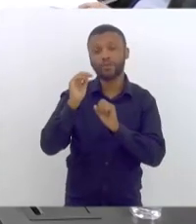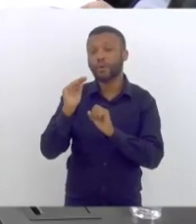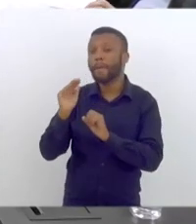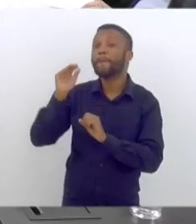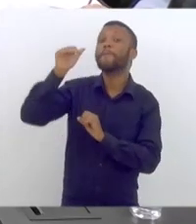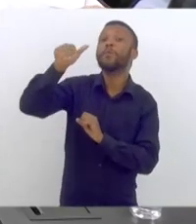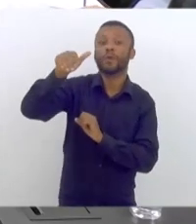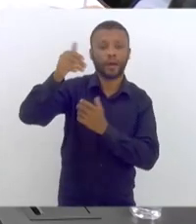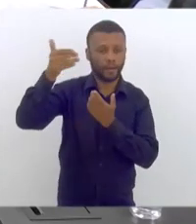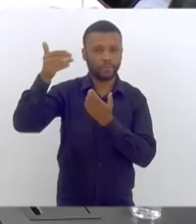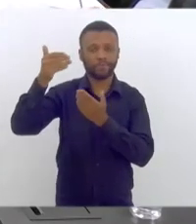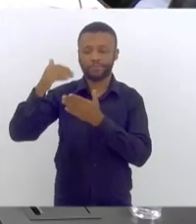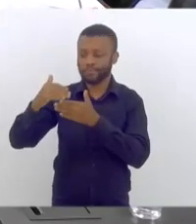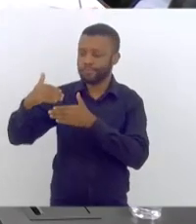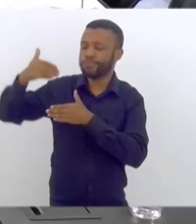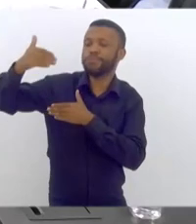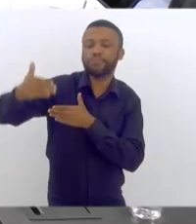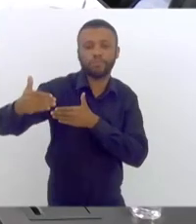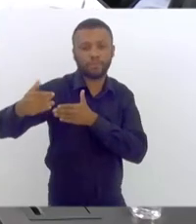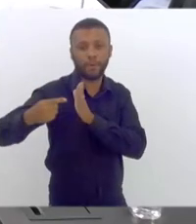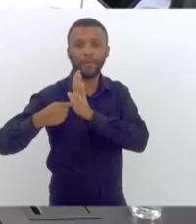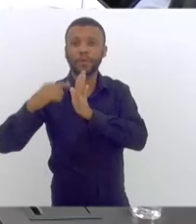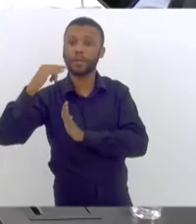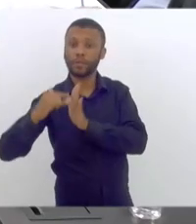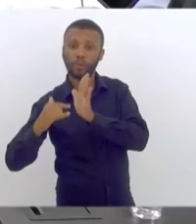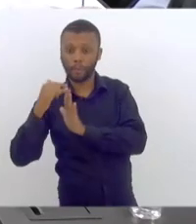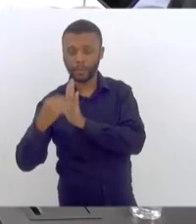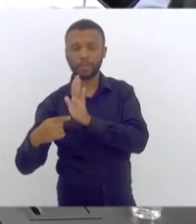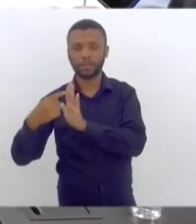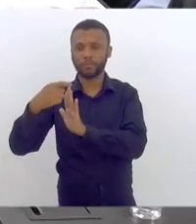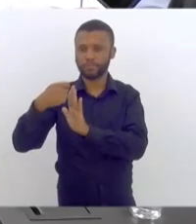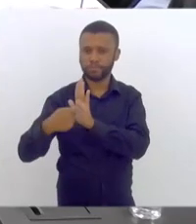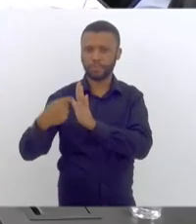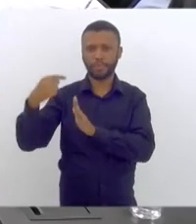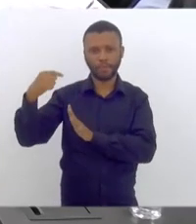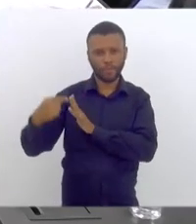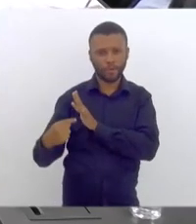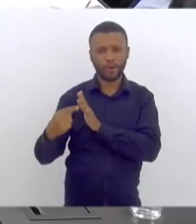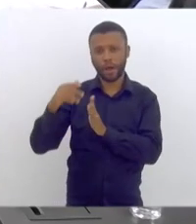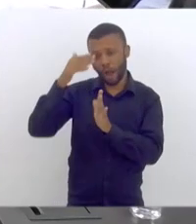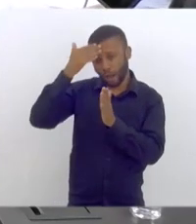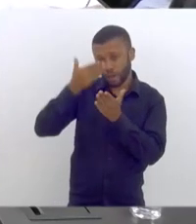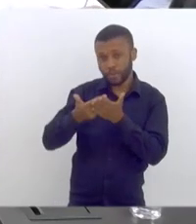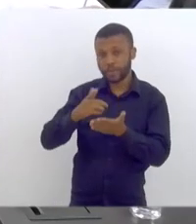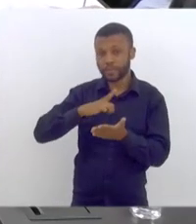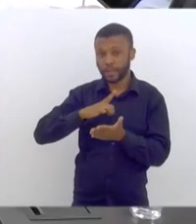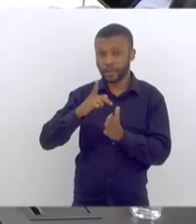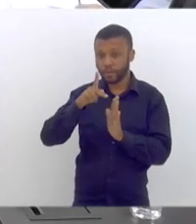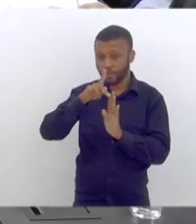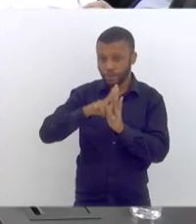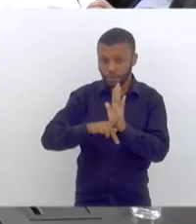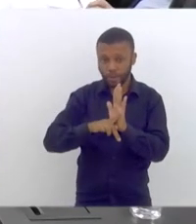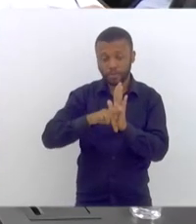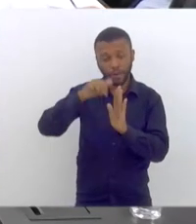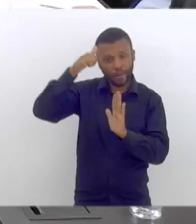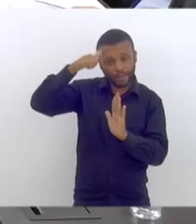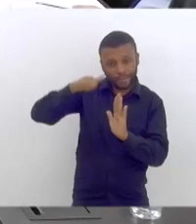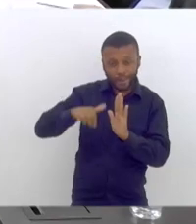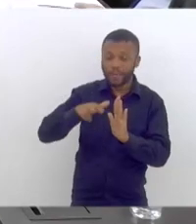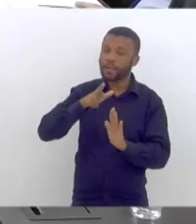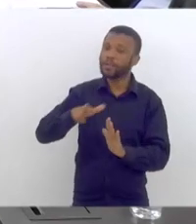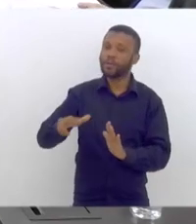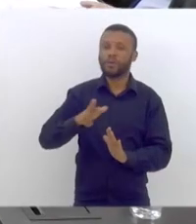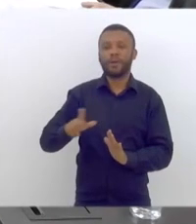eu acho que tem a gente não é um projeto né Nair